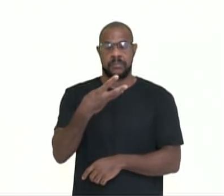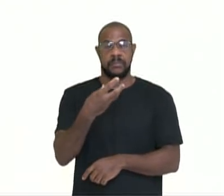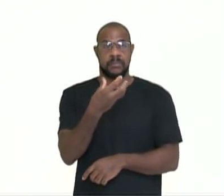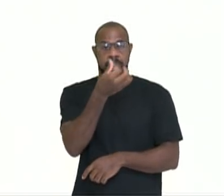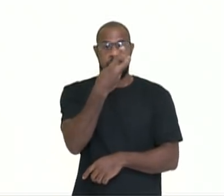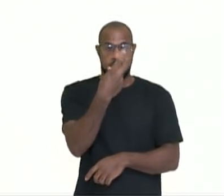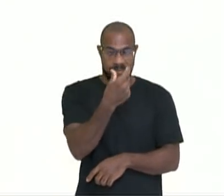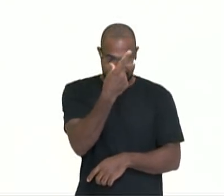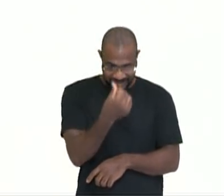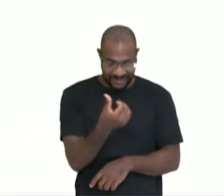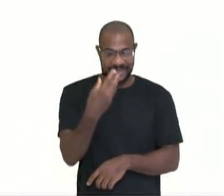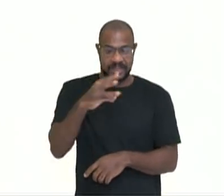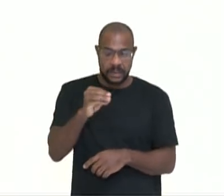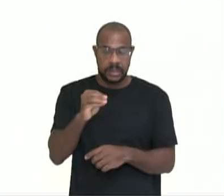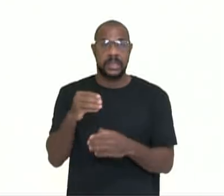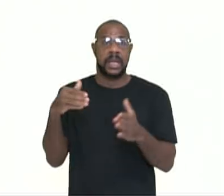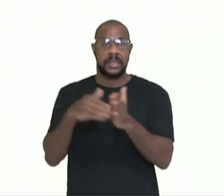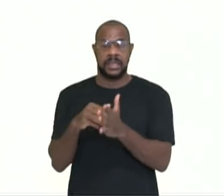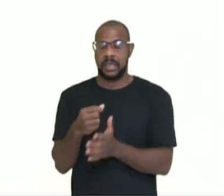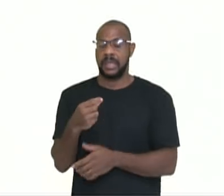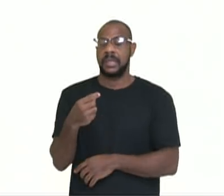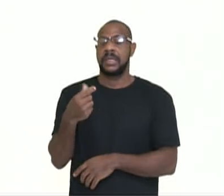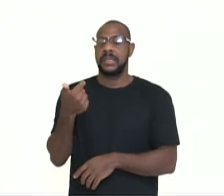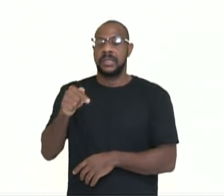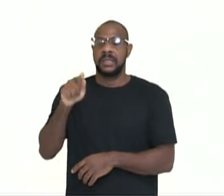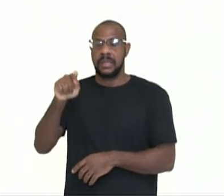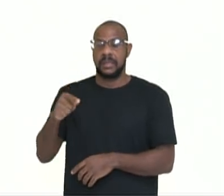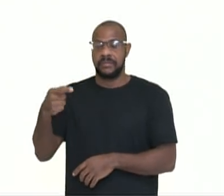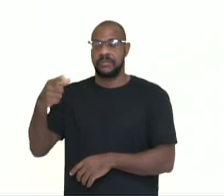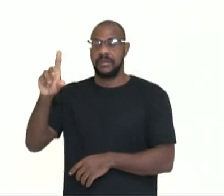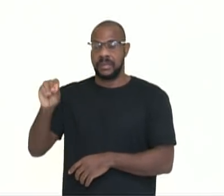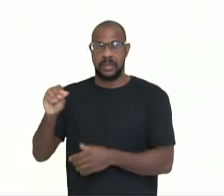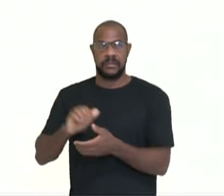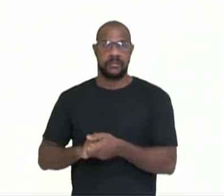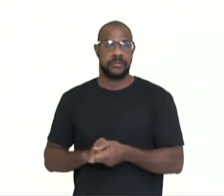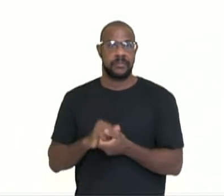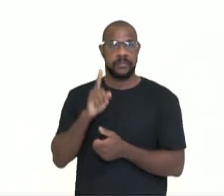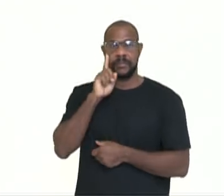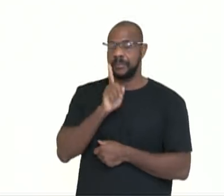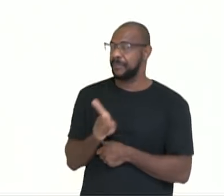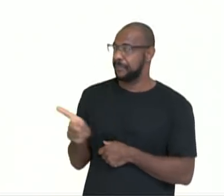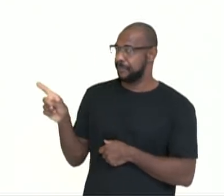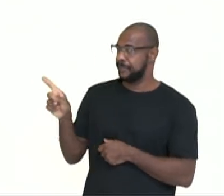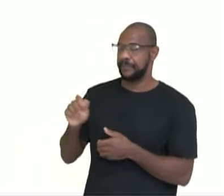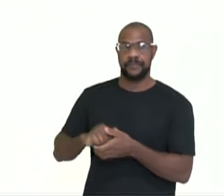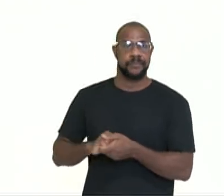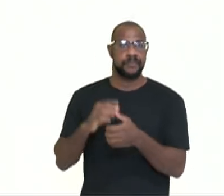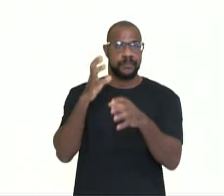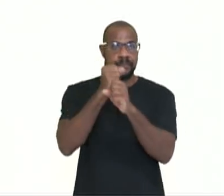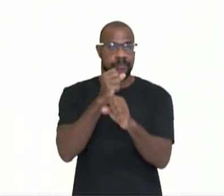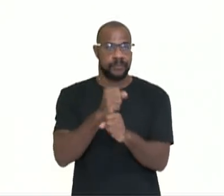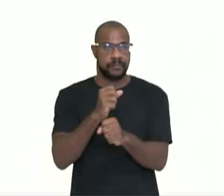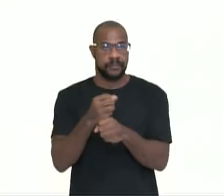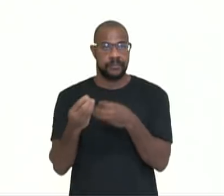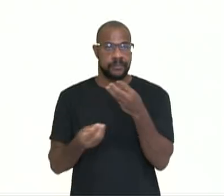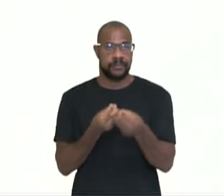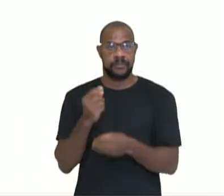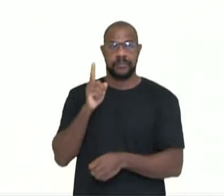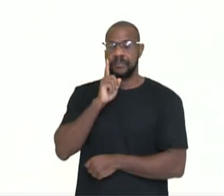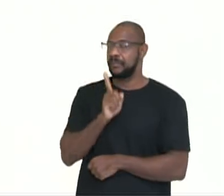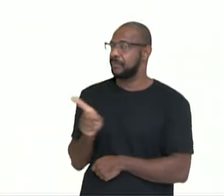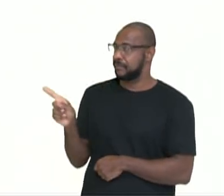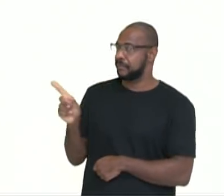17h10. Multiplico o cruzado e vou isolar o x. Quando eu isolo o x, eu chego de que o ângulo percorrido foi